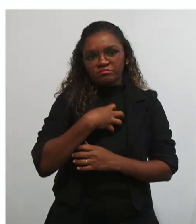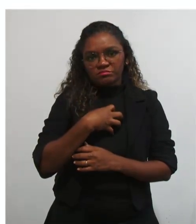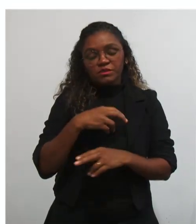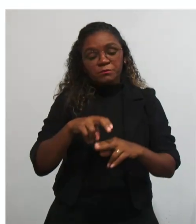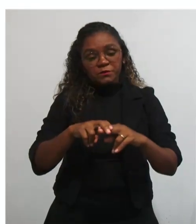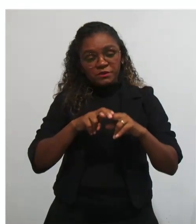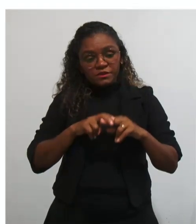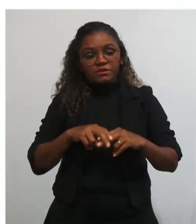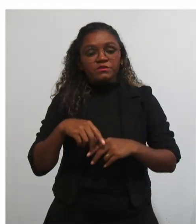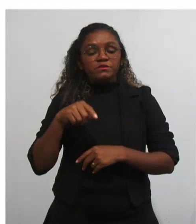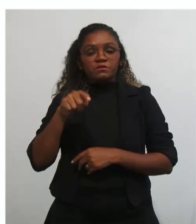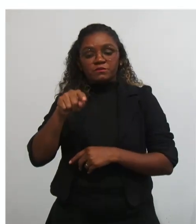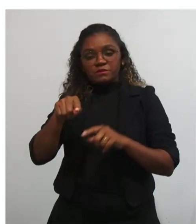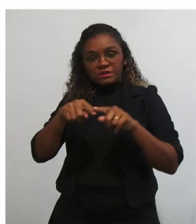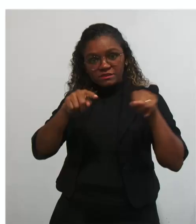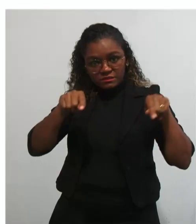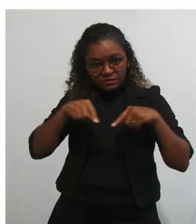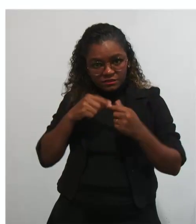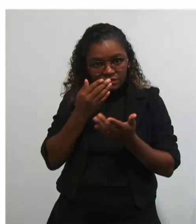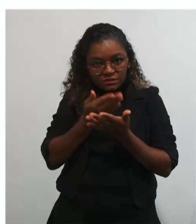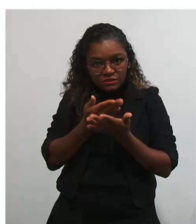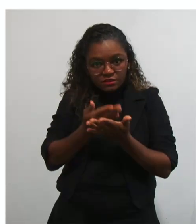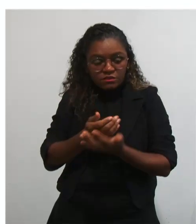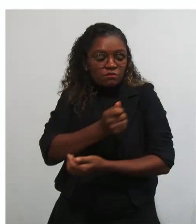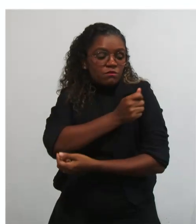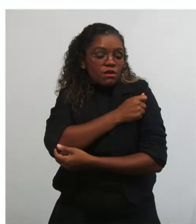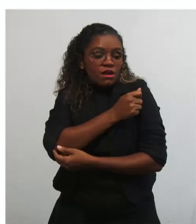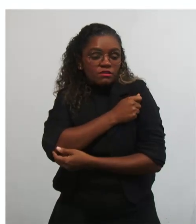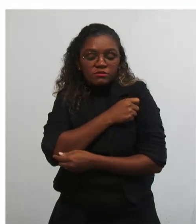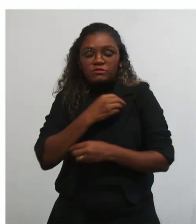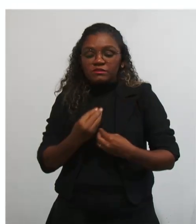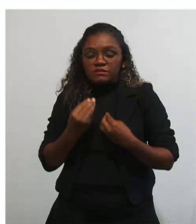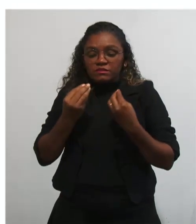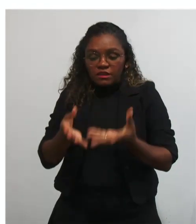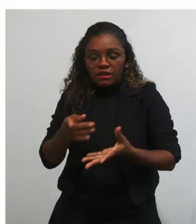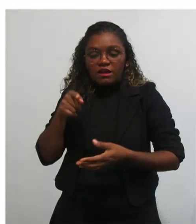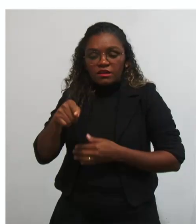alunos essa construção de sentidos, né? Porque